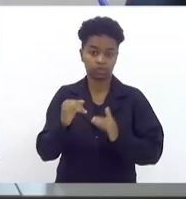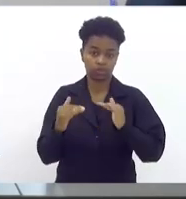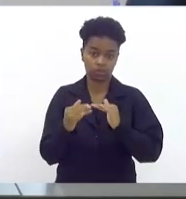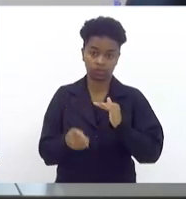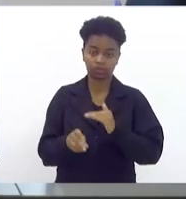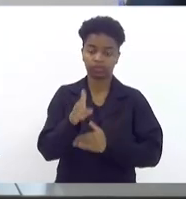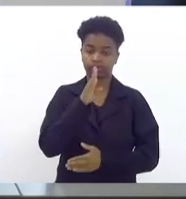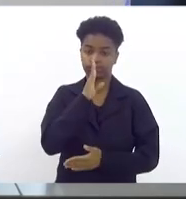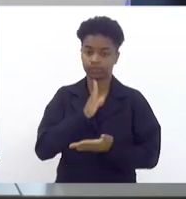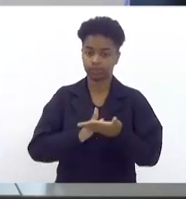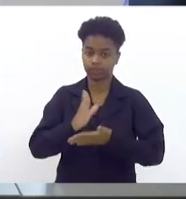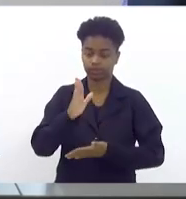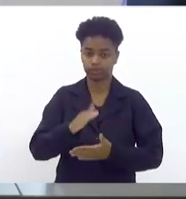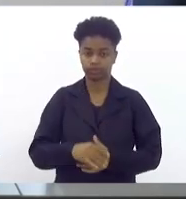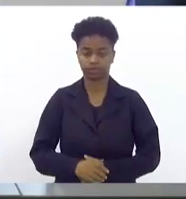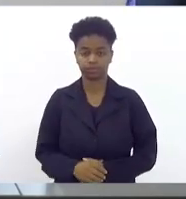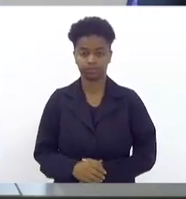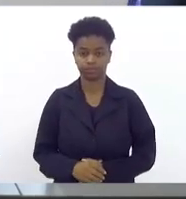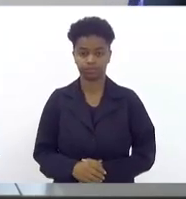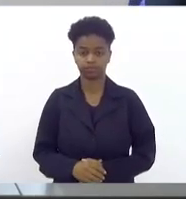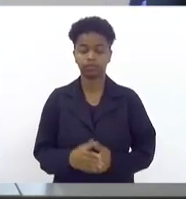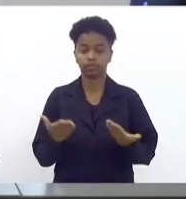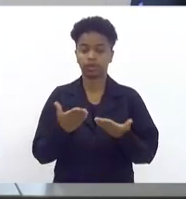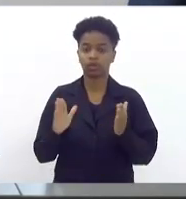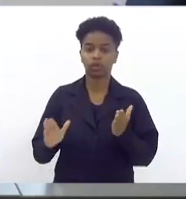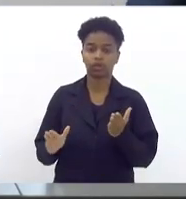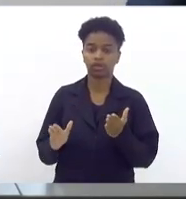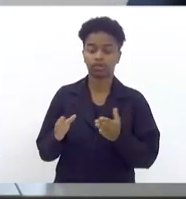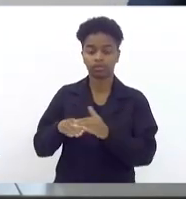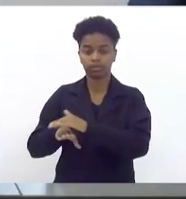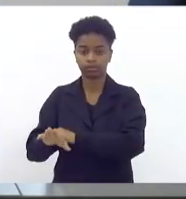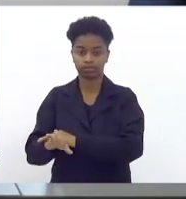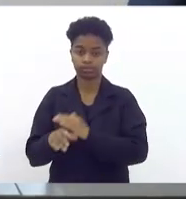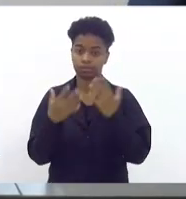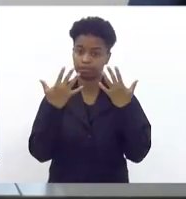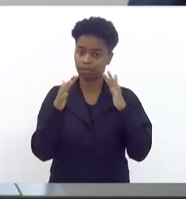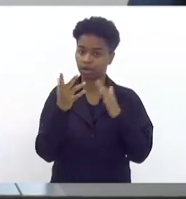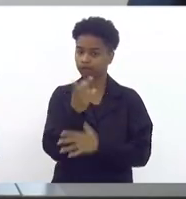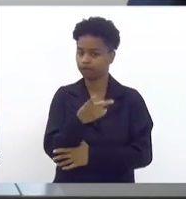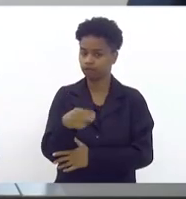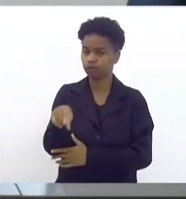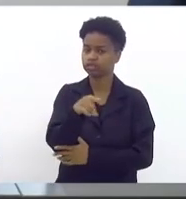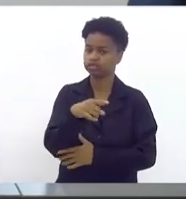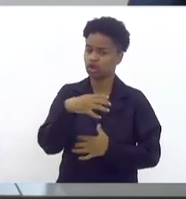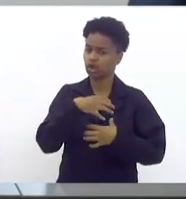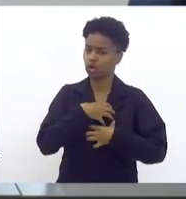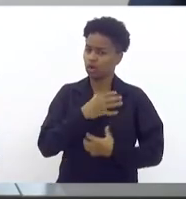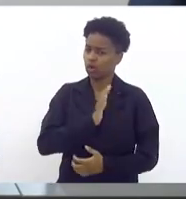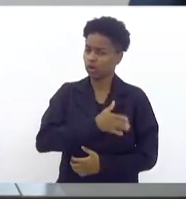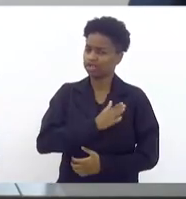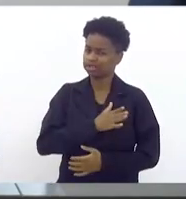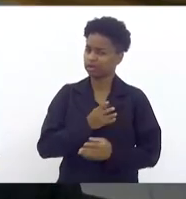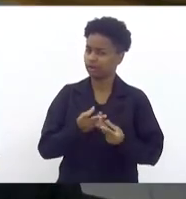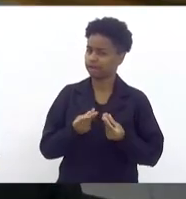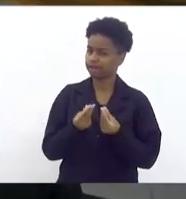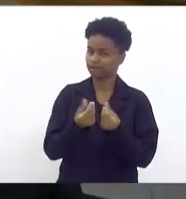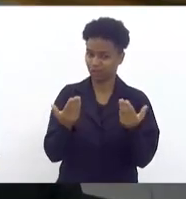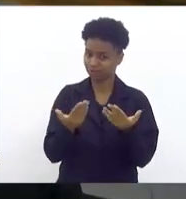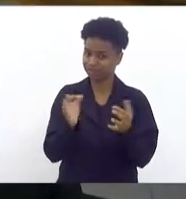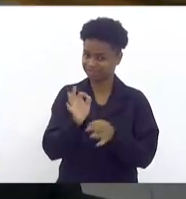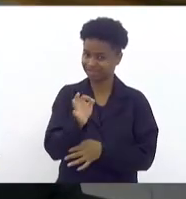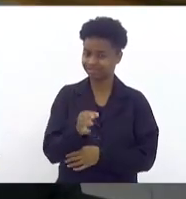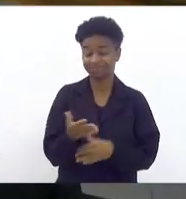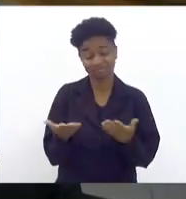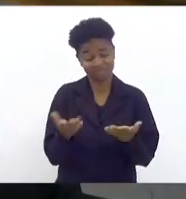permaneçam como estão, aprovado pela prejudicabilidade, vai arquivo. Parabéns a Vossa Excelência, está com o coração sensível hoje, presidente. Alguém